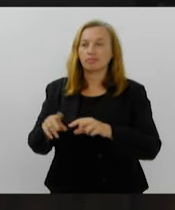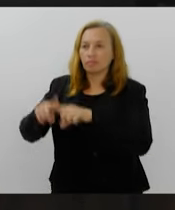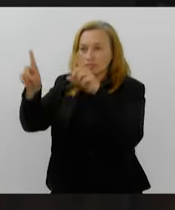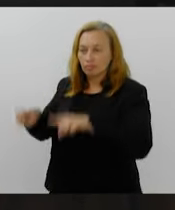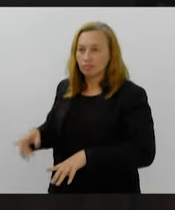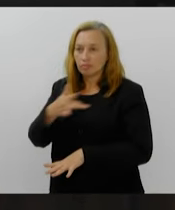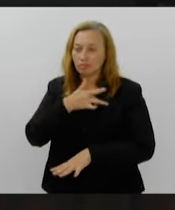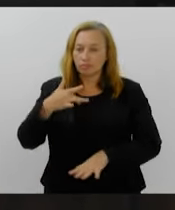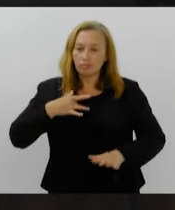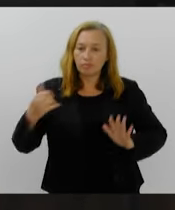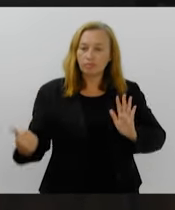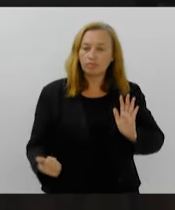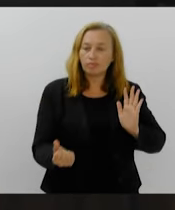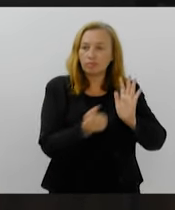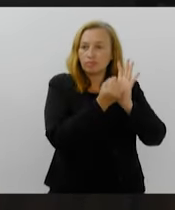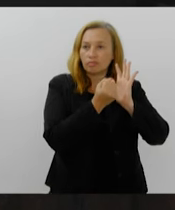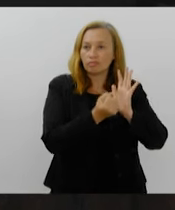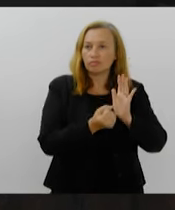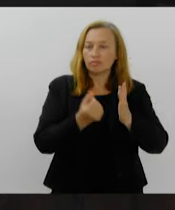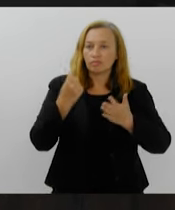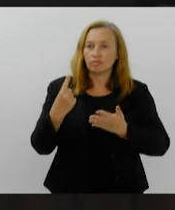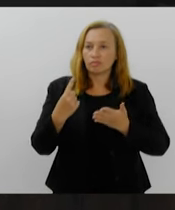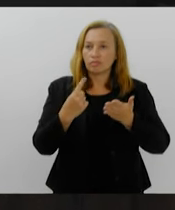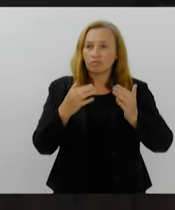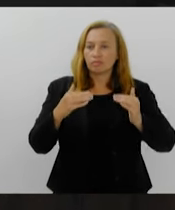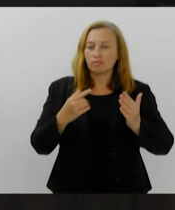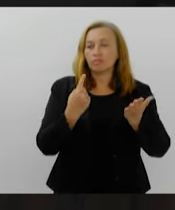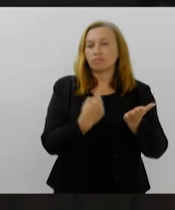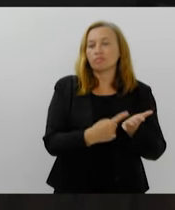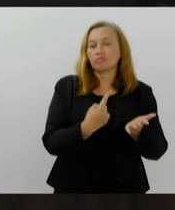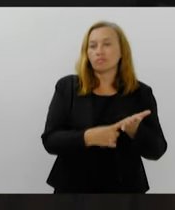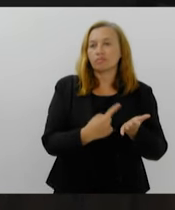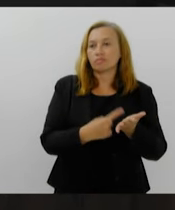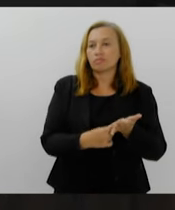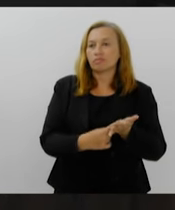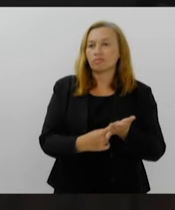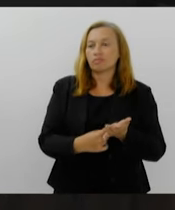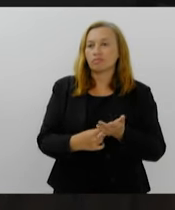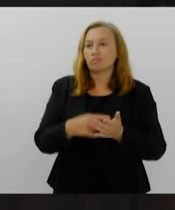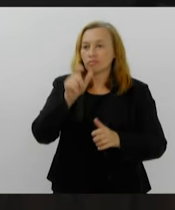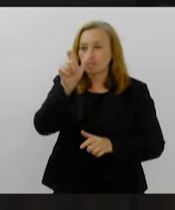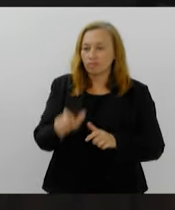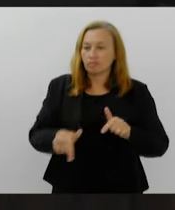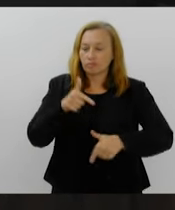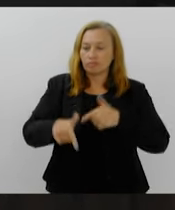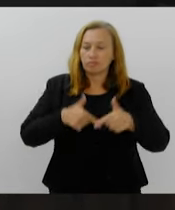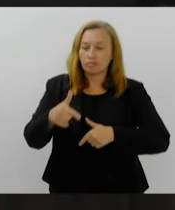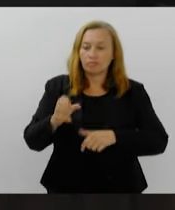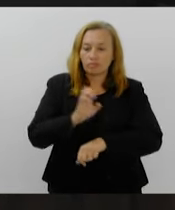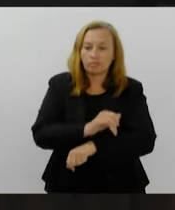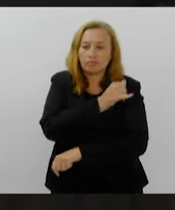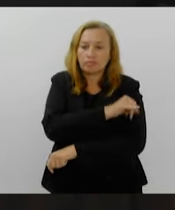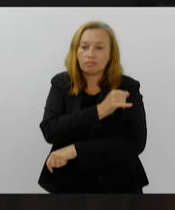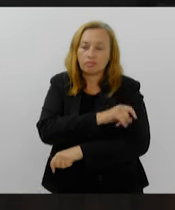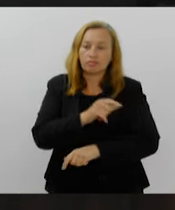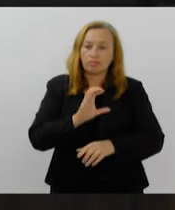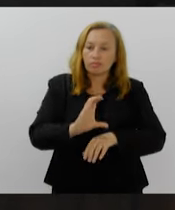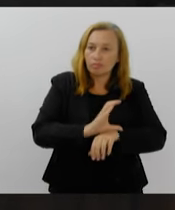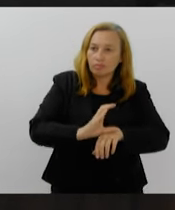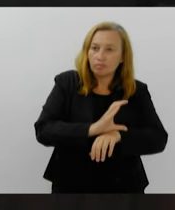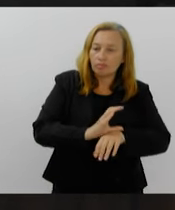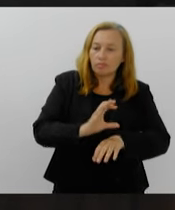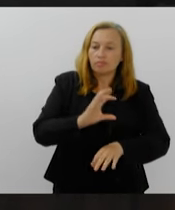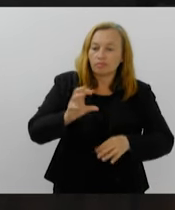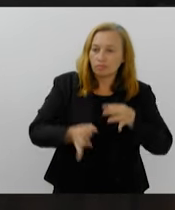empresa comprometida com o trabalhador no âmbito do Estado do Rio de Janeiro pareceres das comissões de constituição e justiça pela